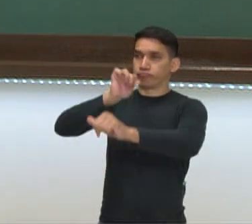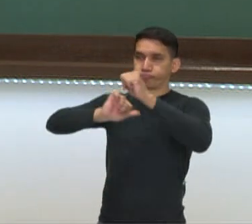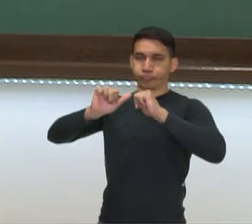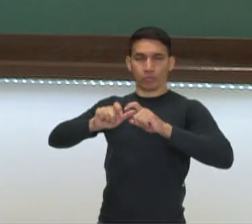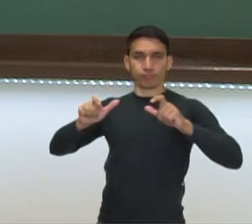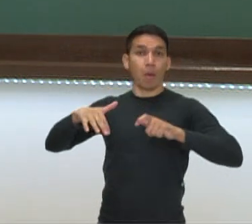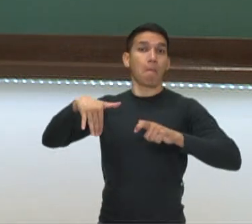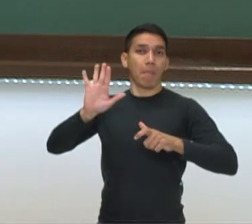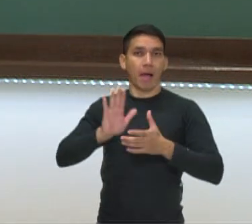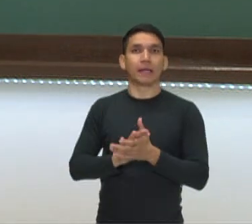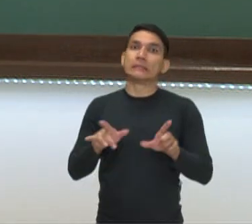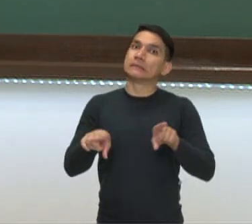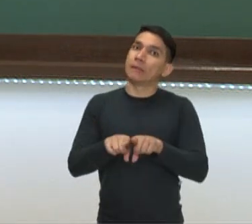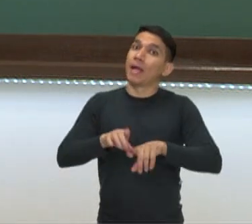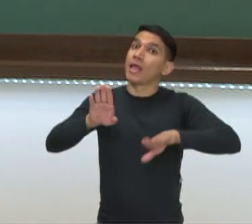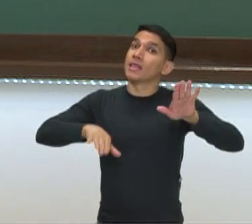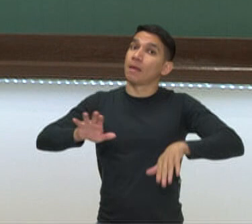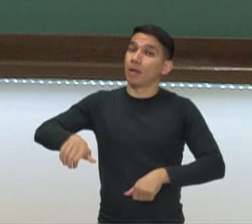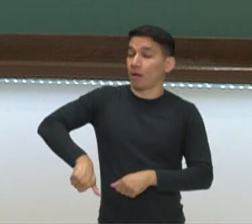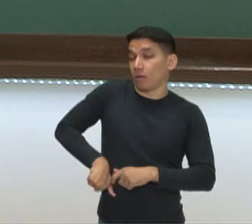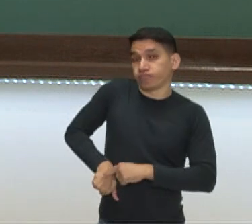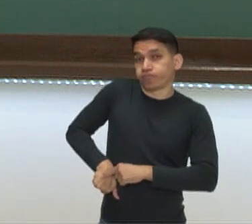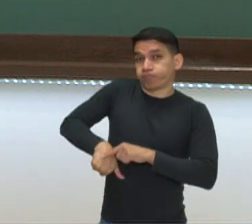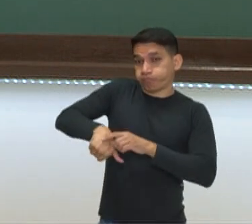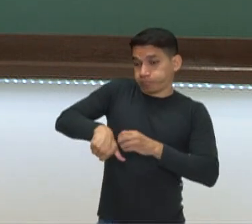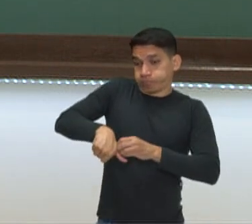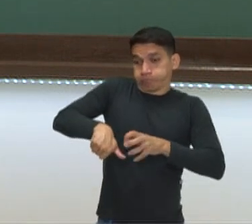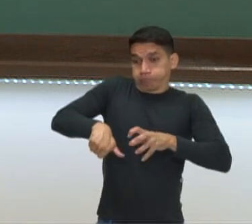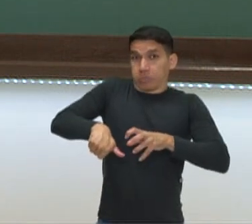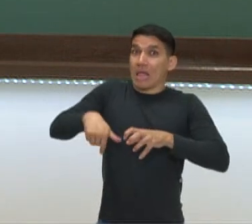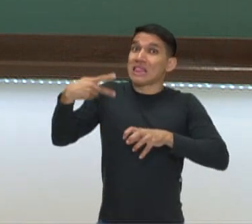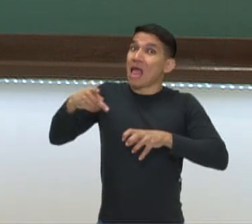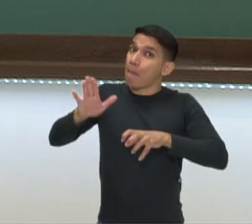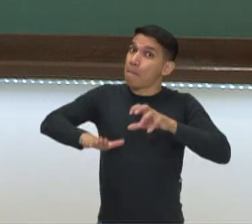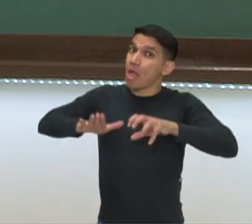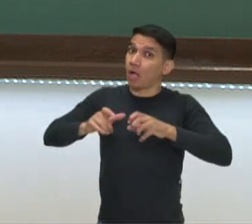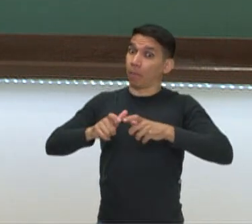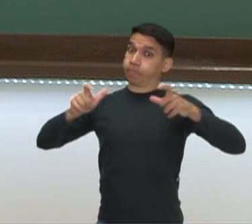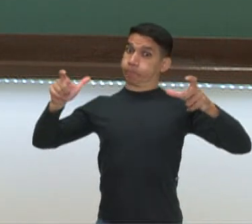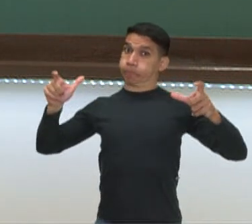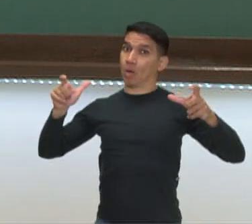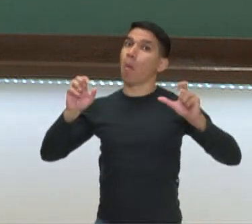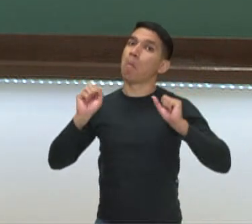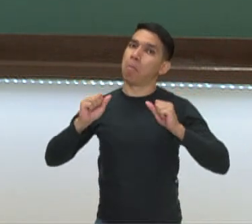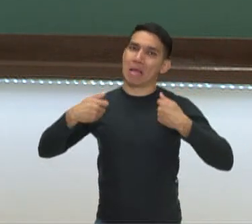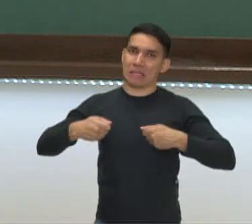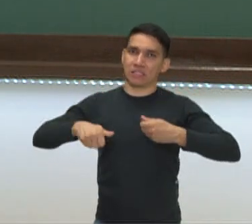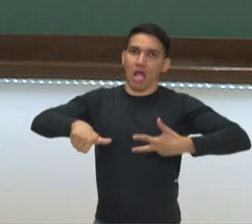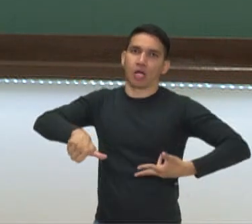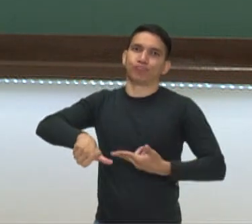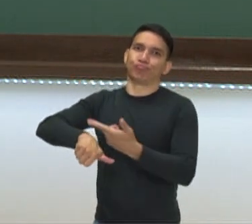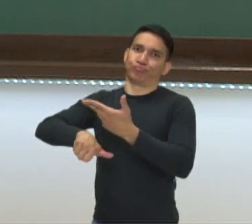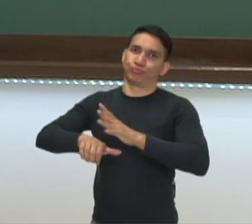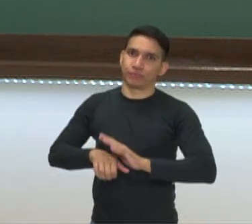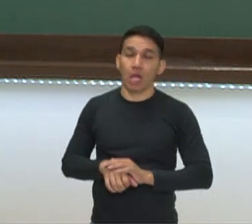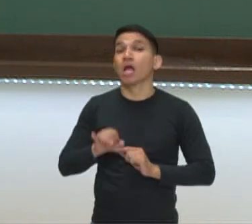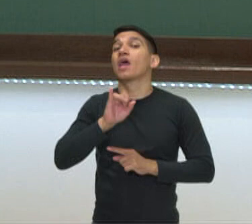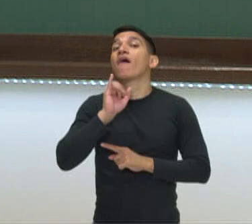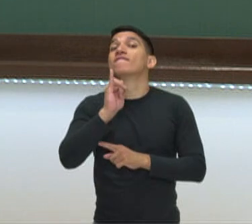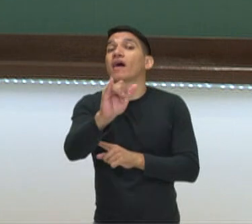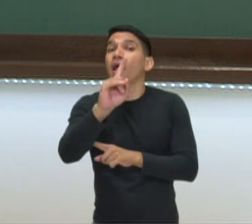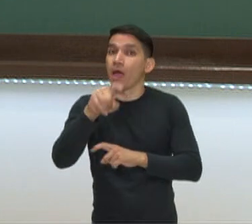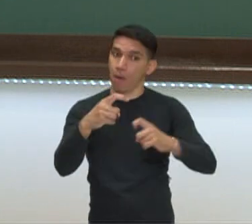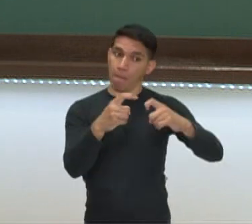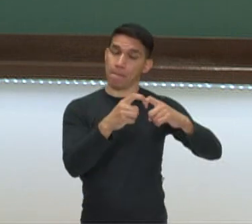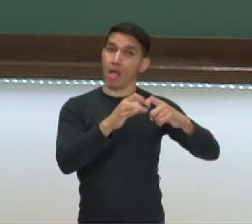tamanho desse cálculo renal, é preciso cirurgias, tá? Então, quem vai dizer o tratamento adequado é